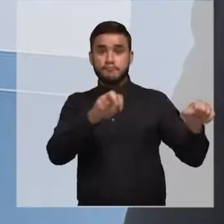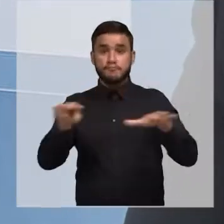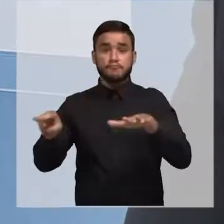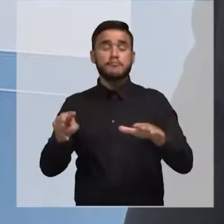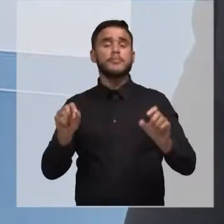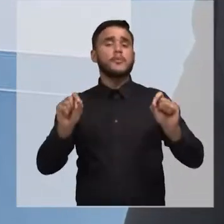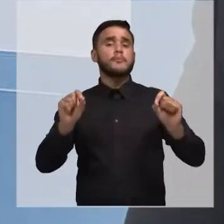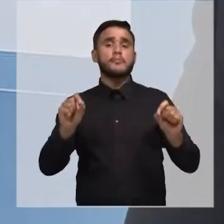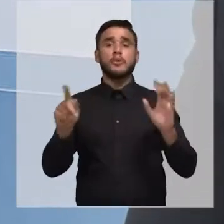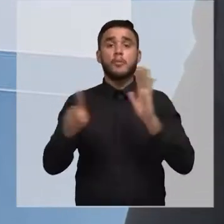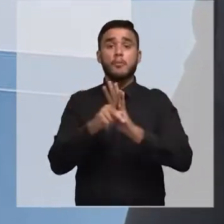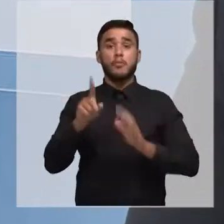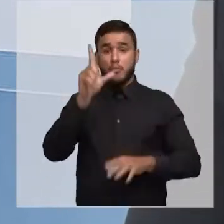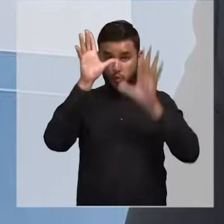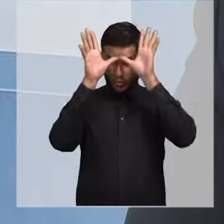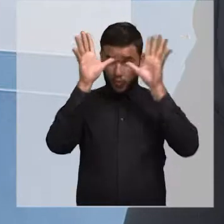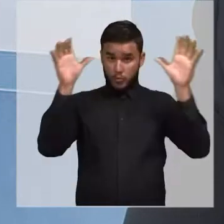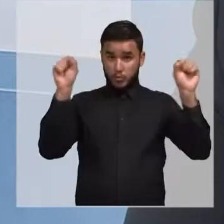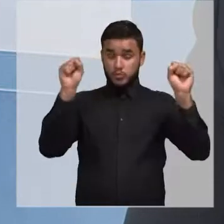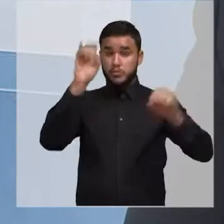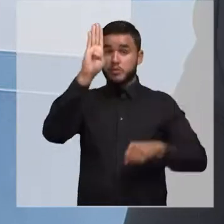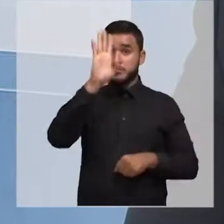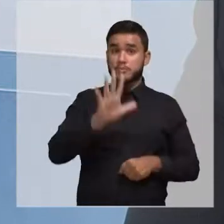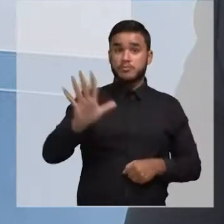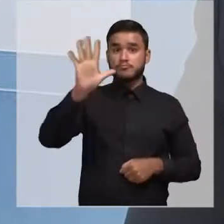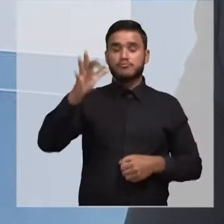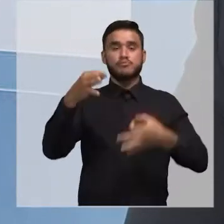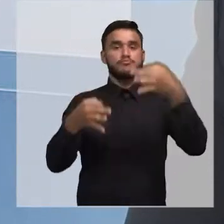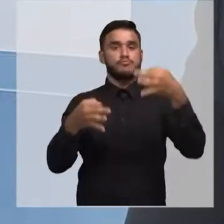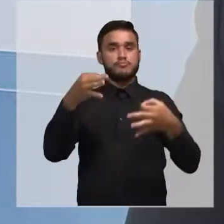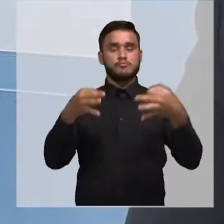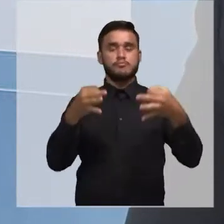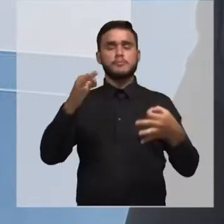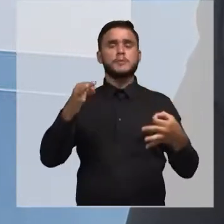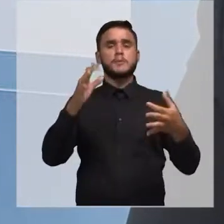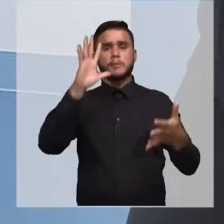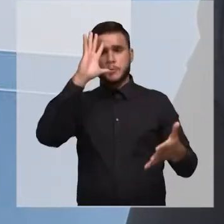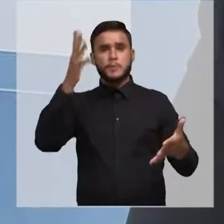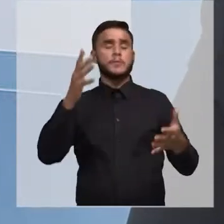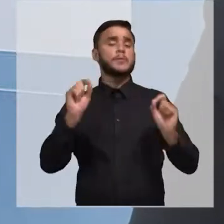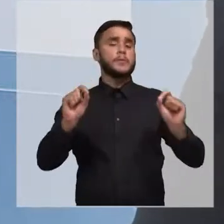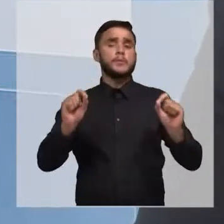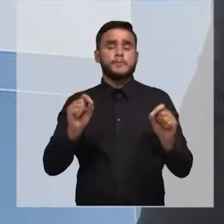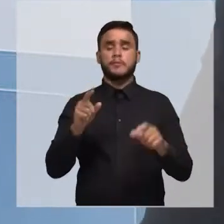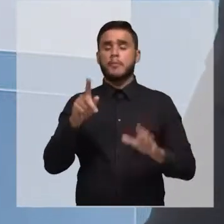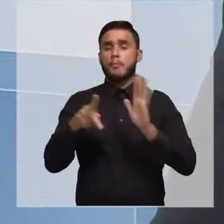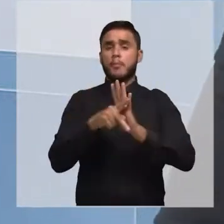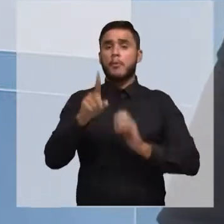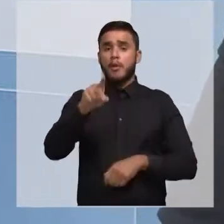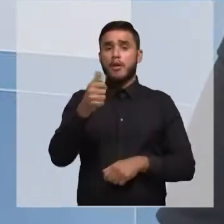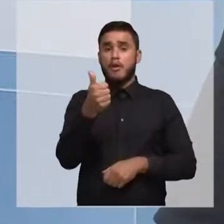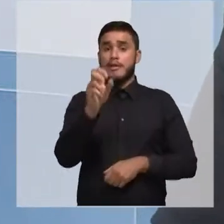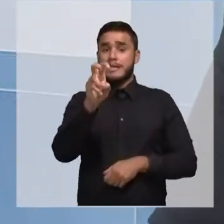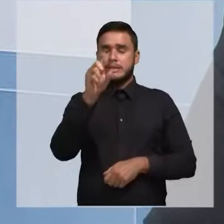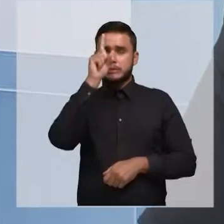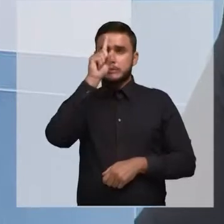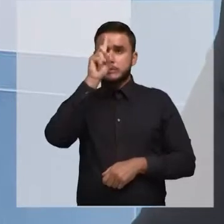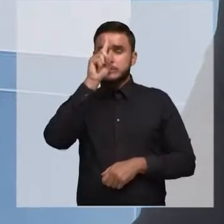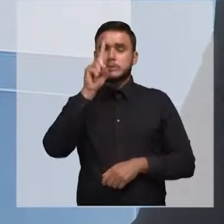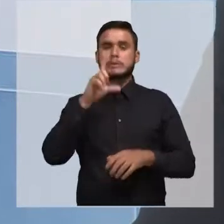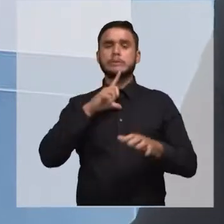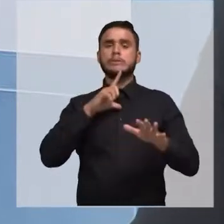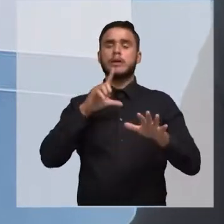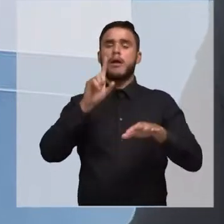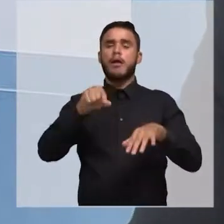da decisão do Conselho Nacional de Justiça, né? A Corregedoria do Conselho Nacional de Justiça deu 15 dias para aquele domingo nefasto na